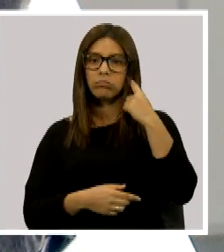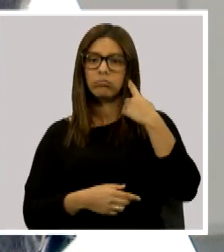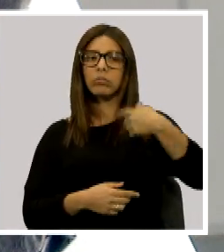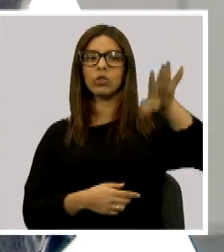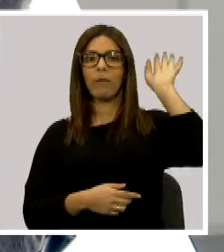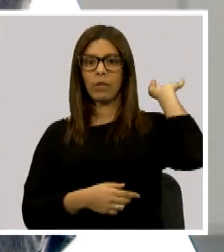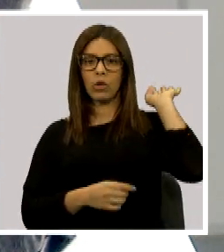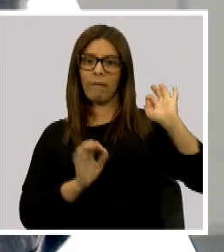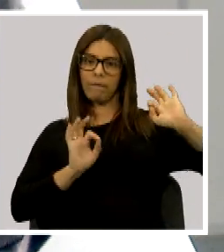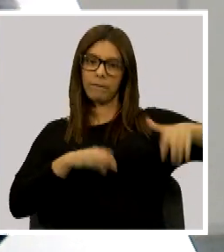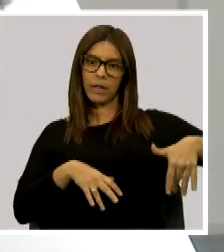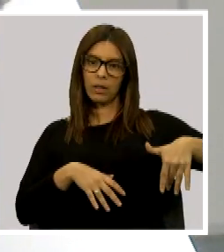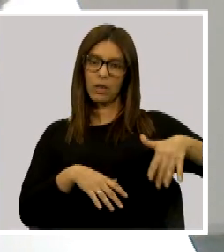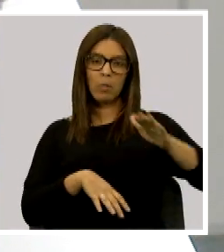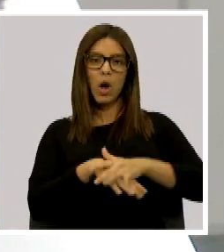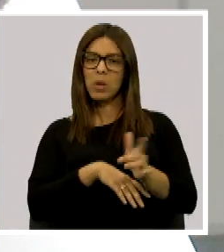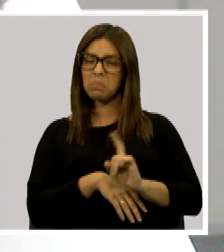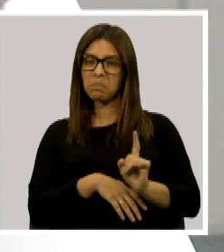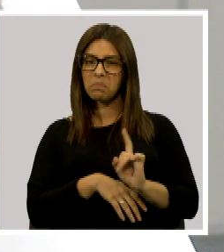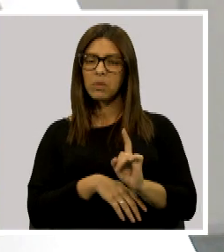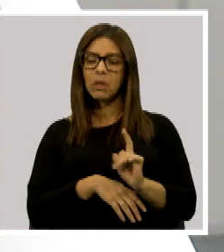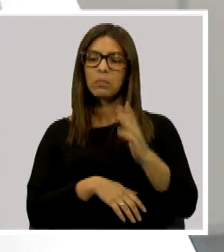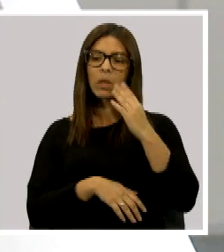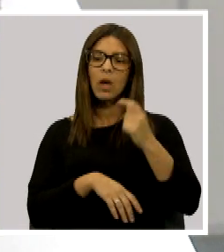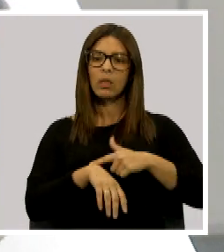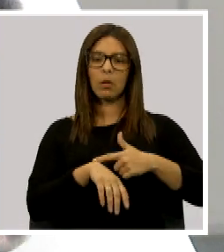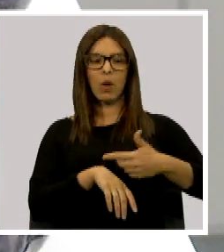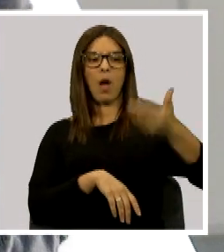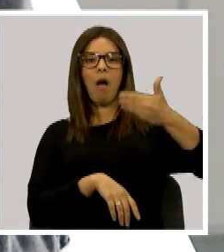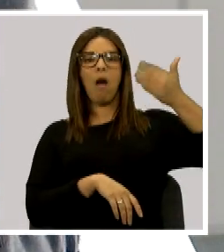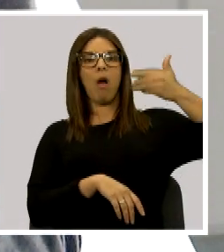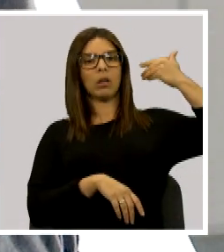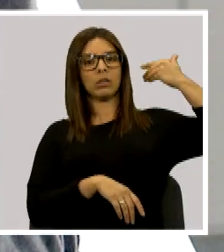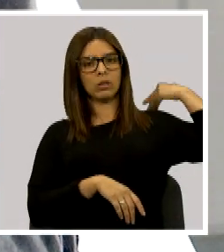russo Nikita Khrushchev assinaram um acordo de desmantelamento dos mísseis